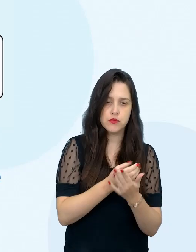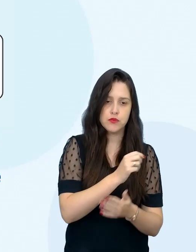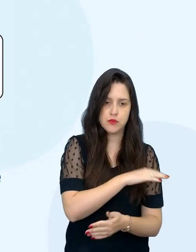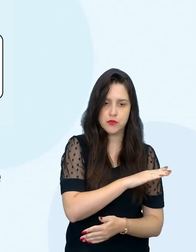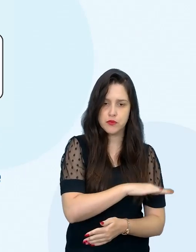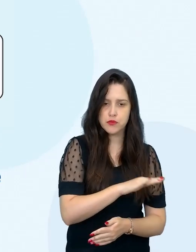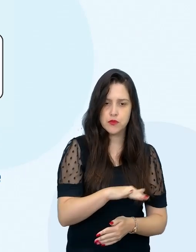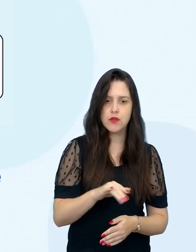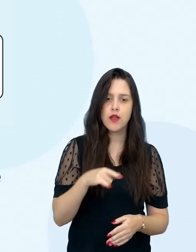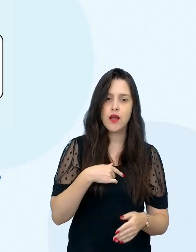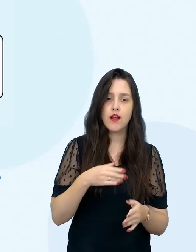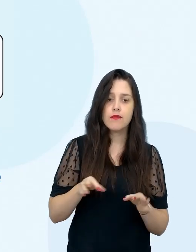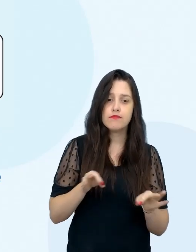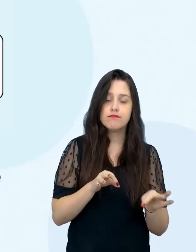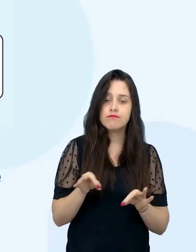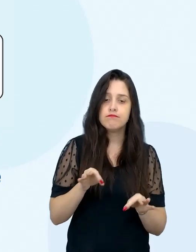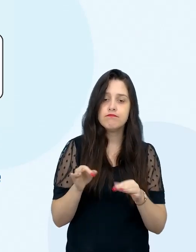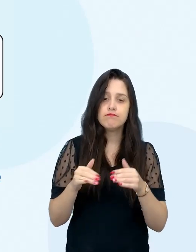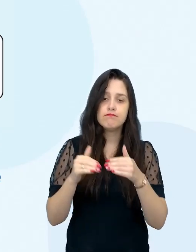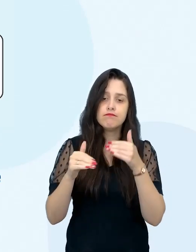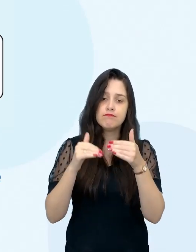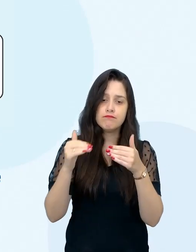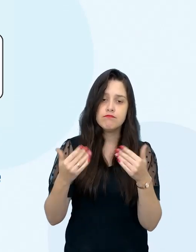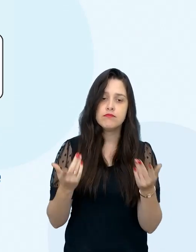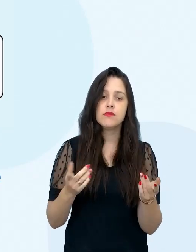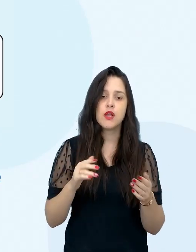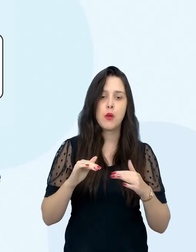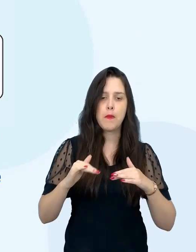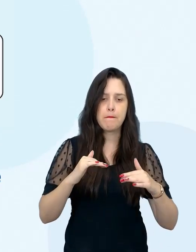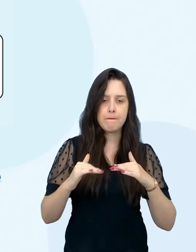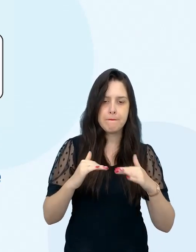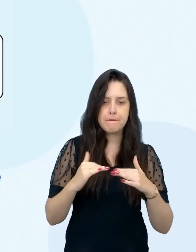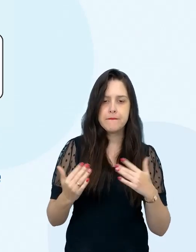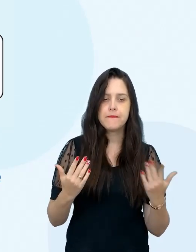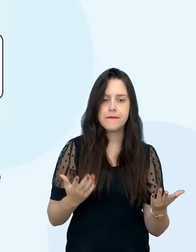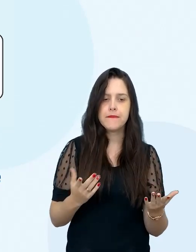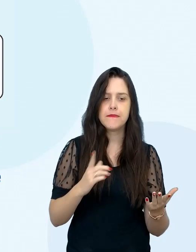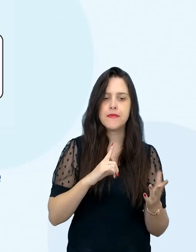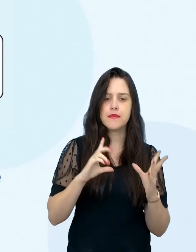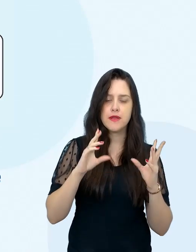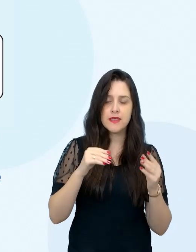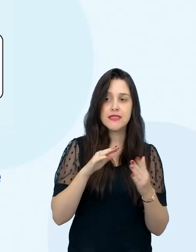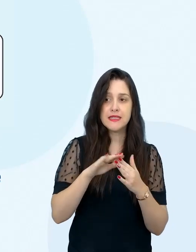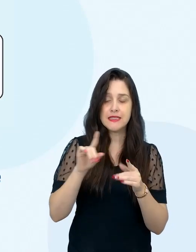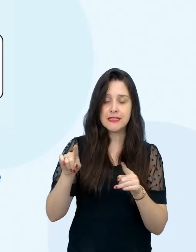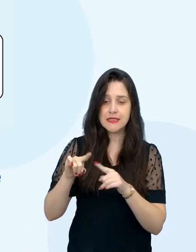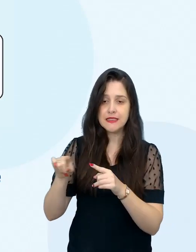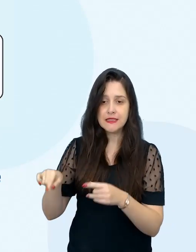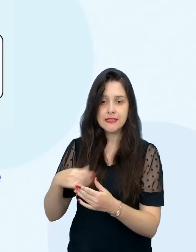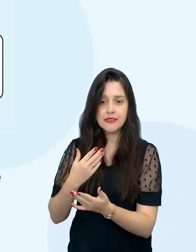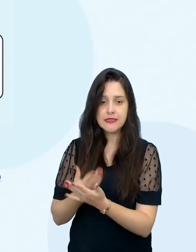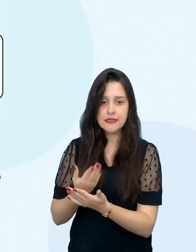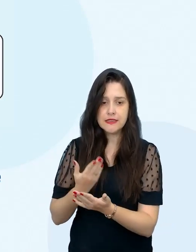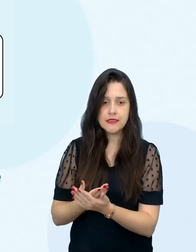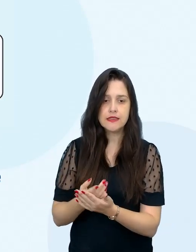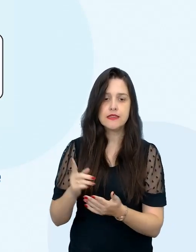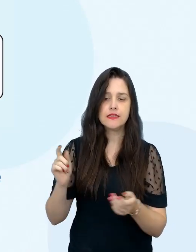os processos, as etapas aí do desenvolvimento dessa metodologia em sala de aula. E não apenas aí